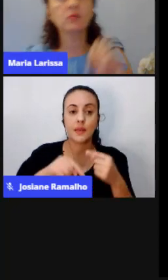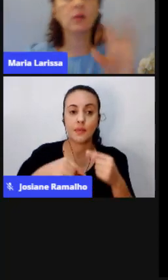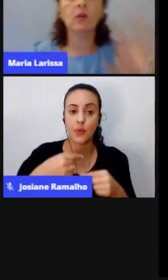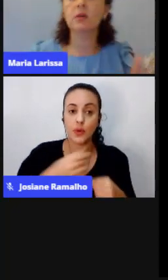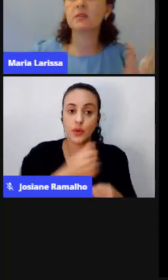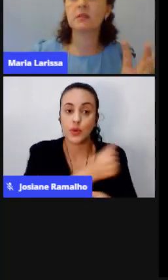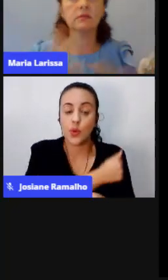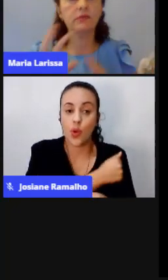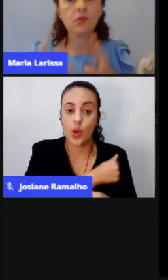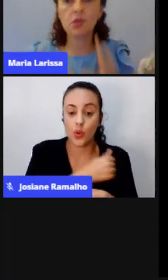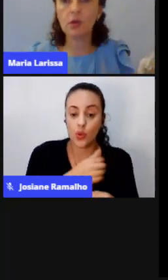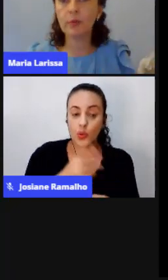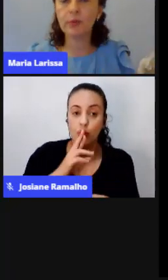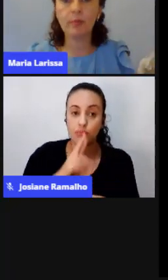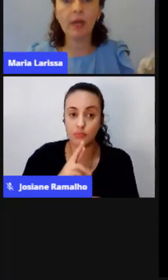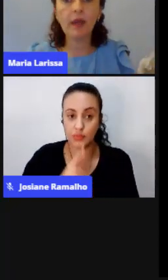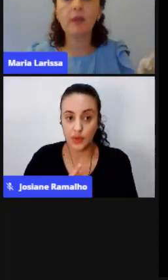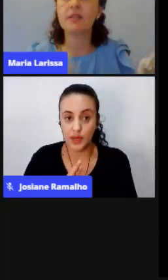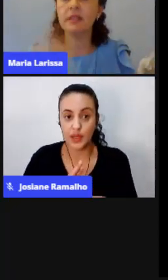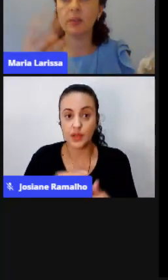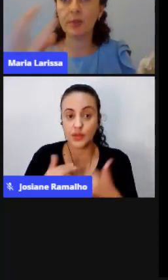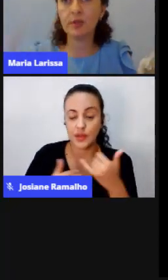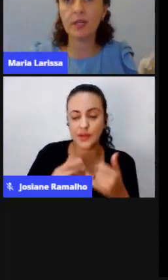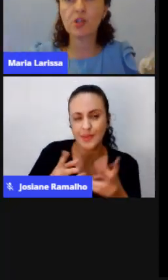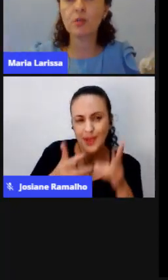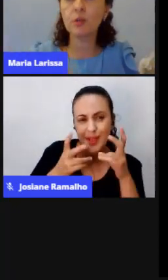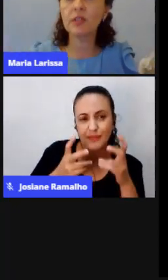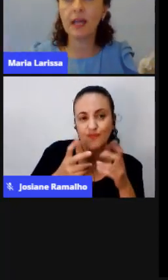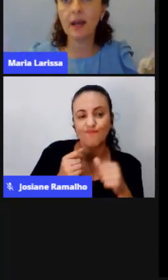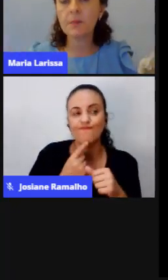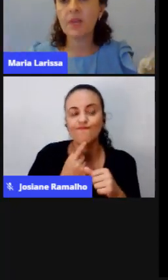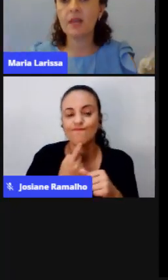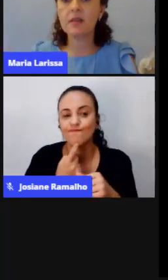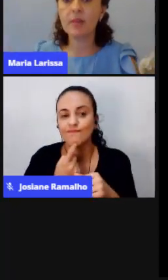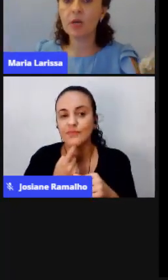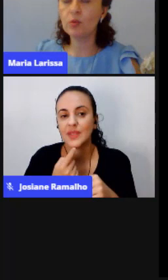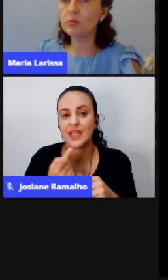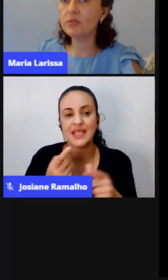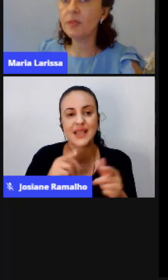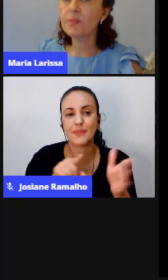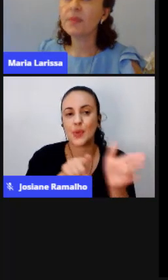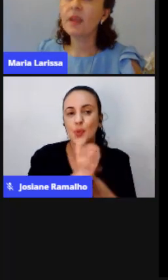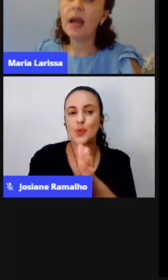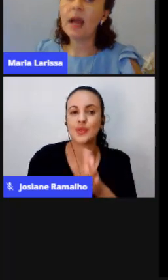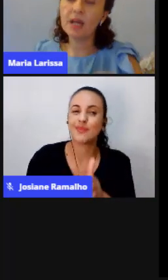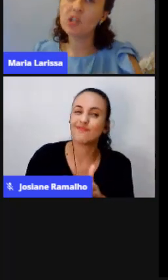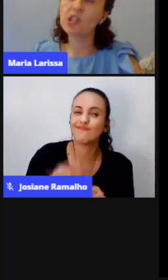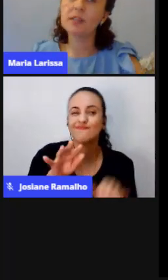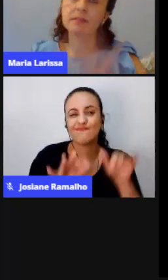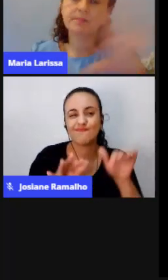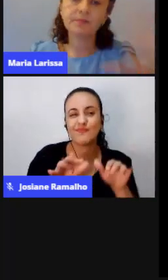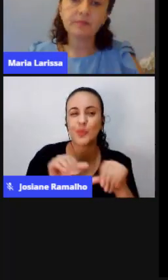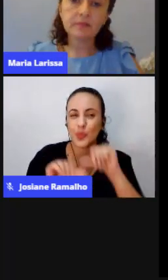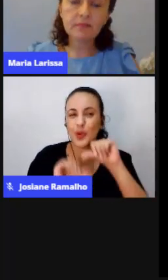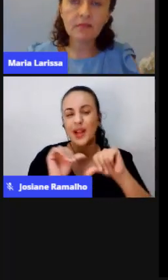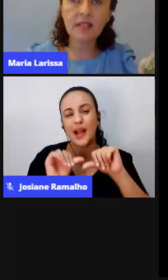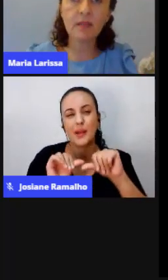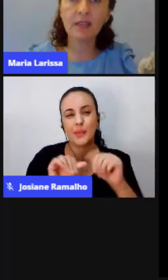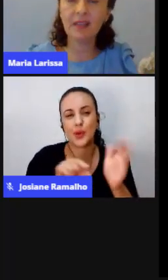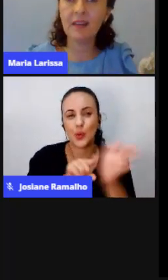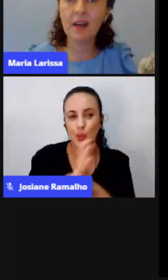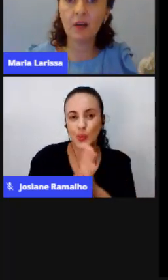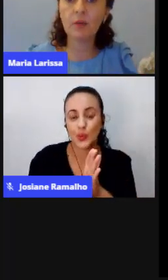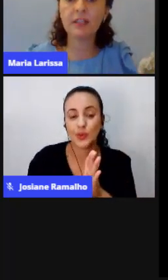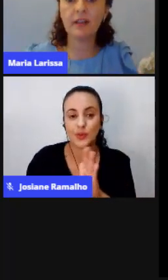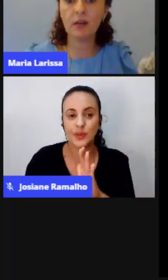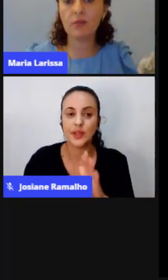uma pergunta ou outra não funcionou muito bem, você vai ter a oportunidade de mudar essa pergunta a partir